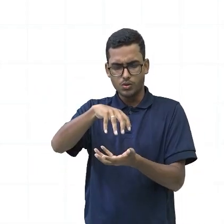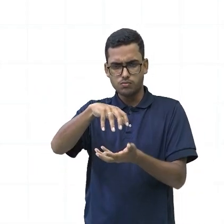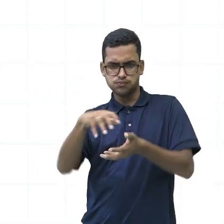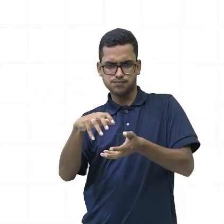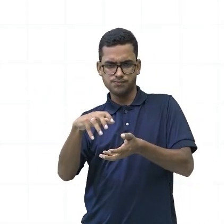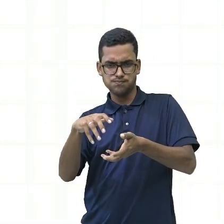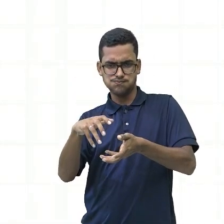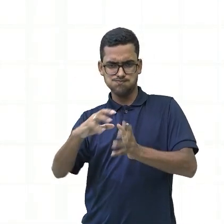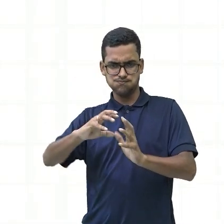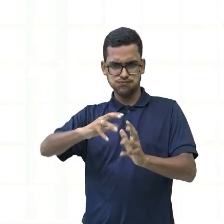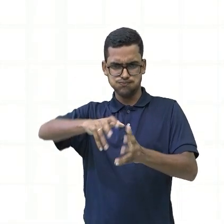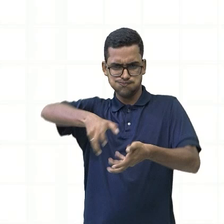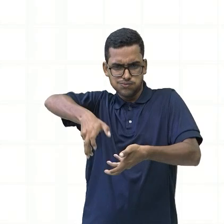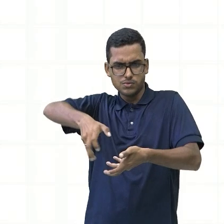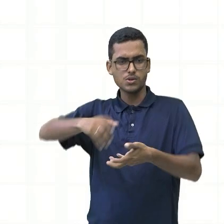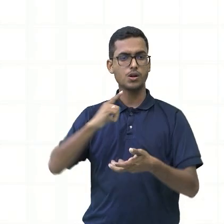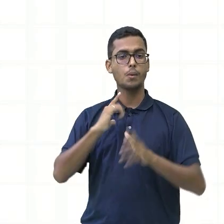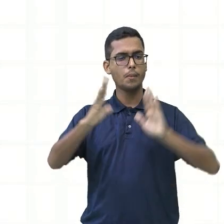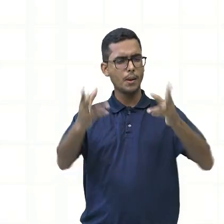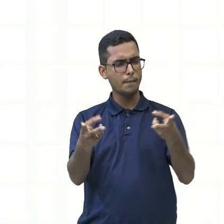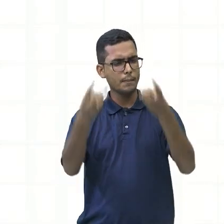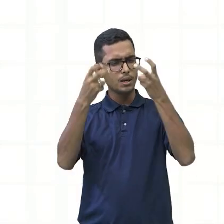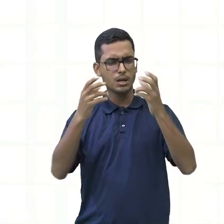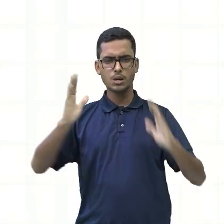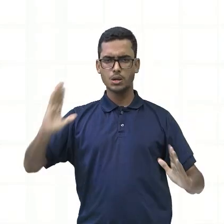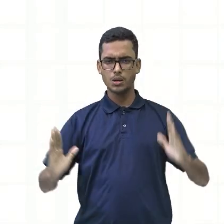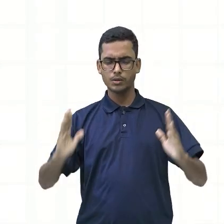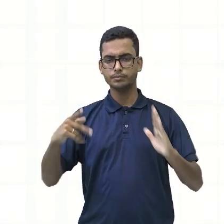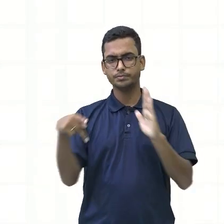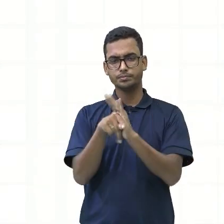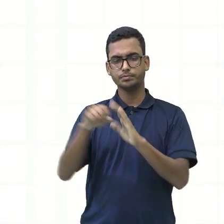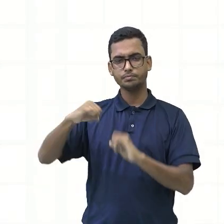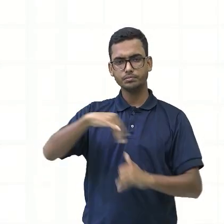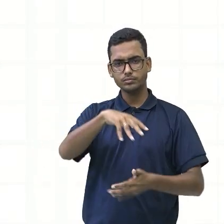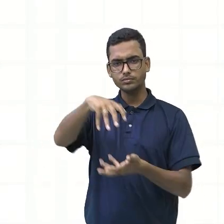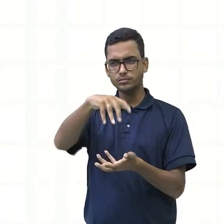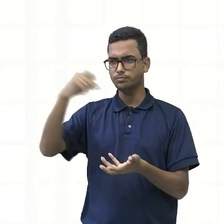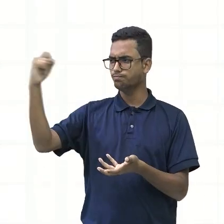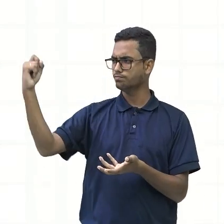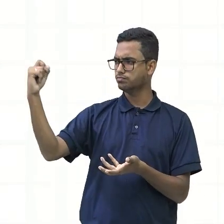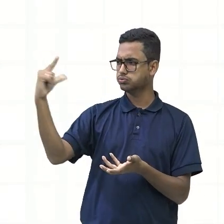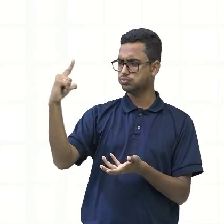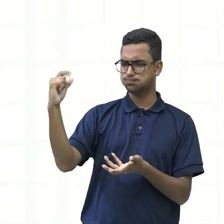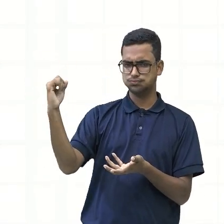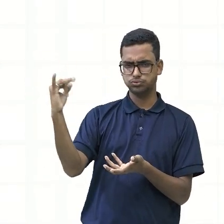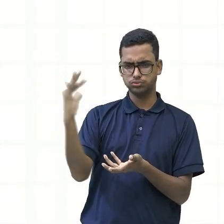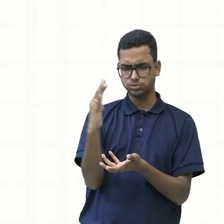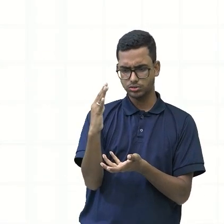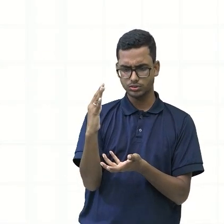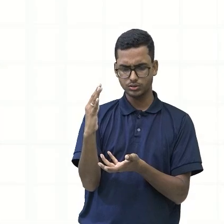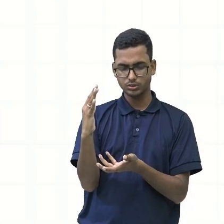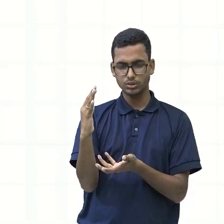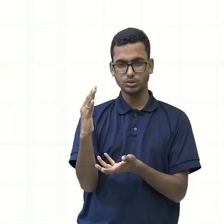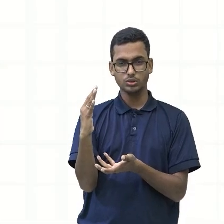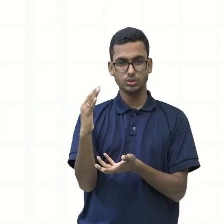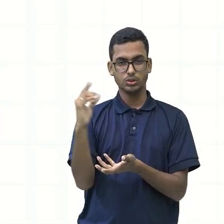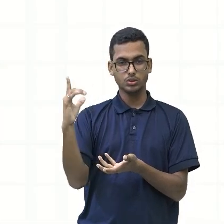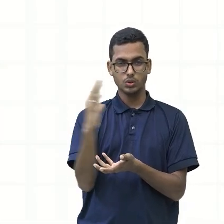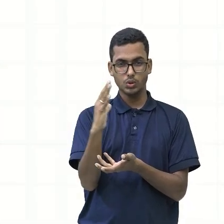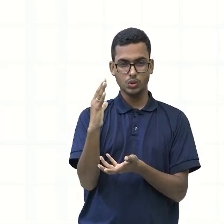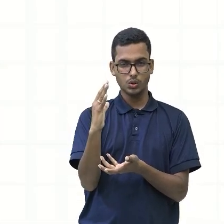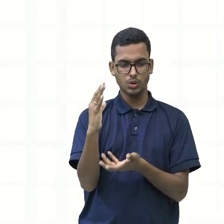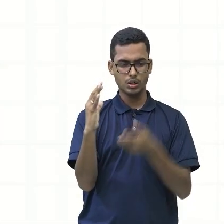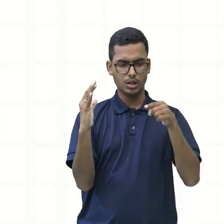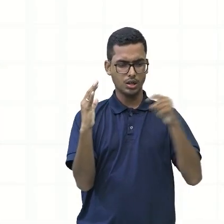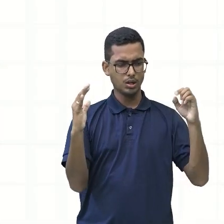gente percebe que em um dado momento, essa luminosidade vai chegar aqui com menos intensidade do que aqui, olha.